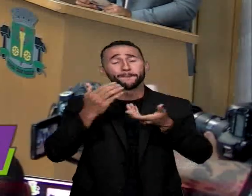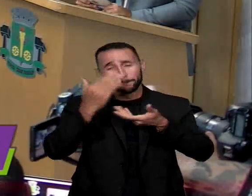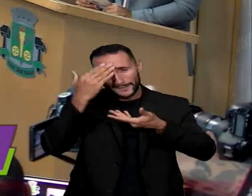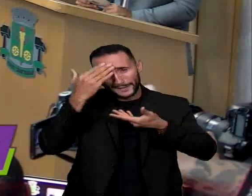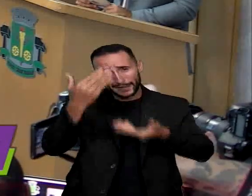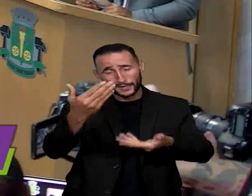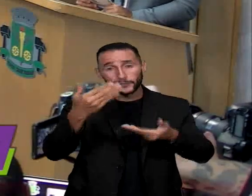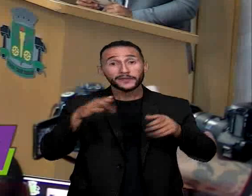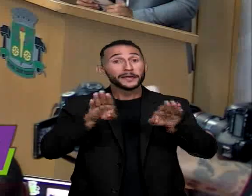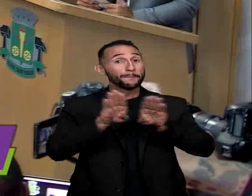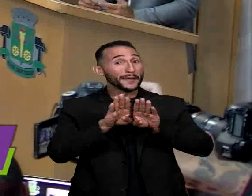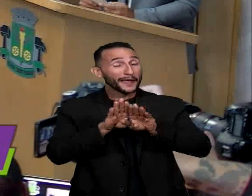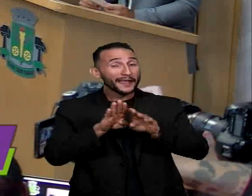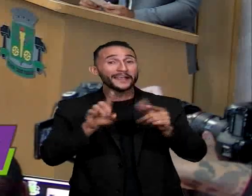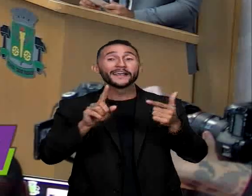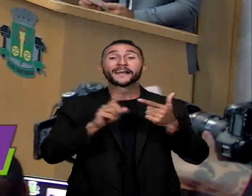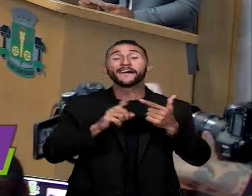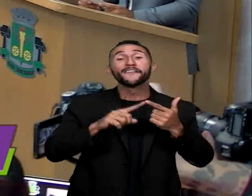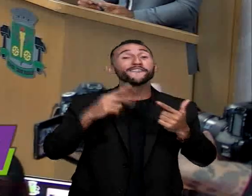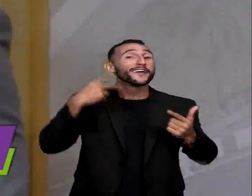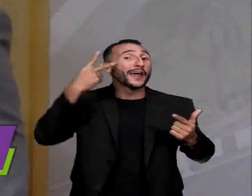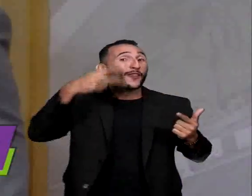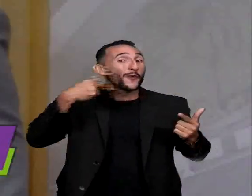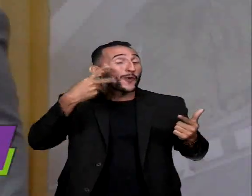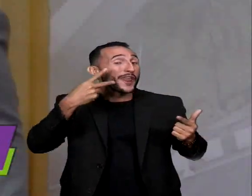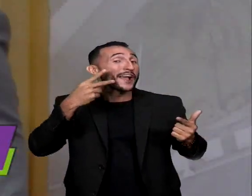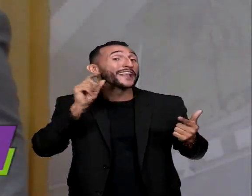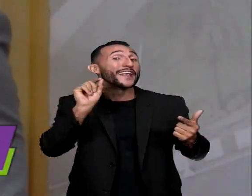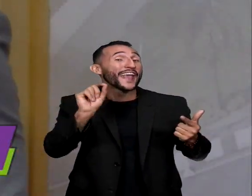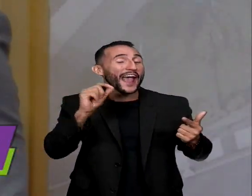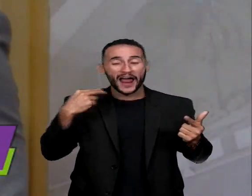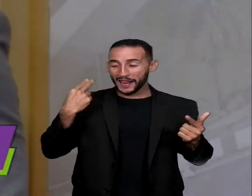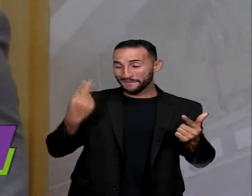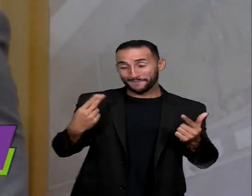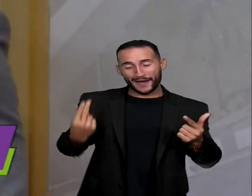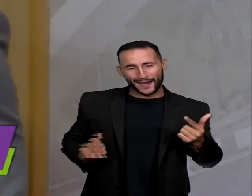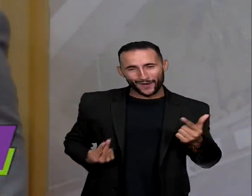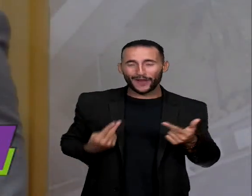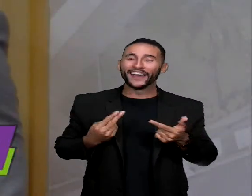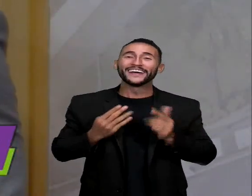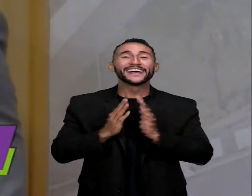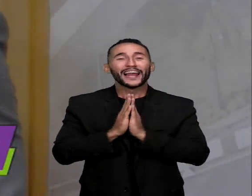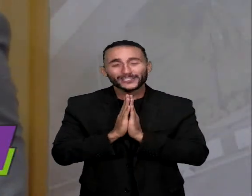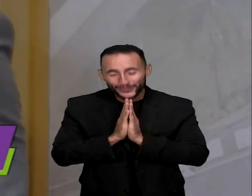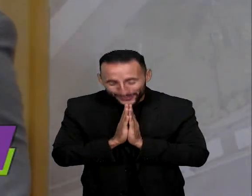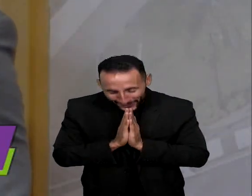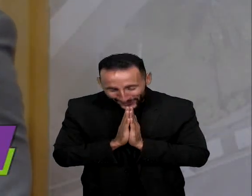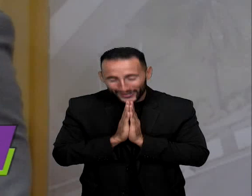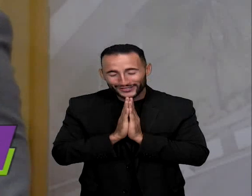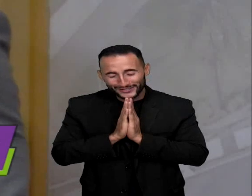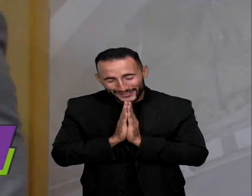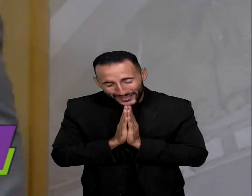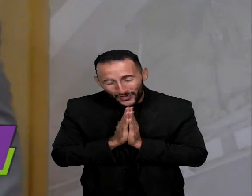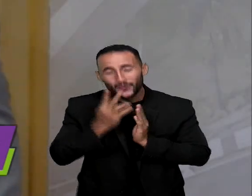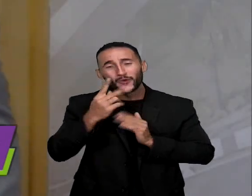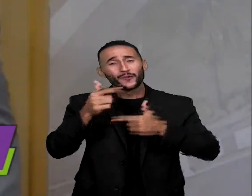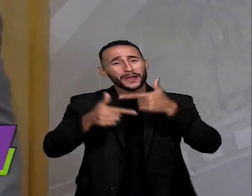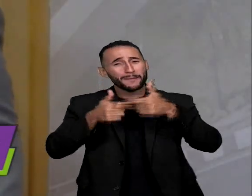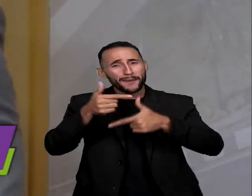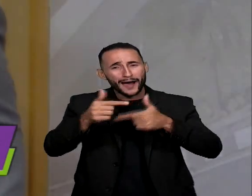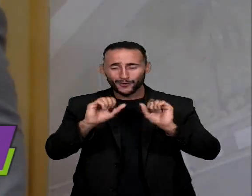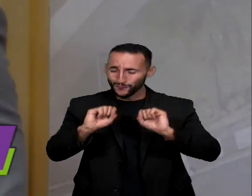aqui nossa vereadora Ana Paula Ross minha gratidão né todo seu empenho trabalho garra determinação